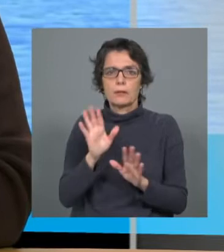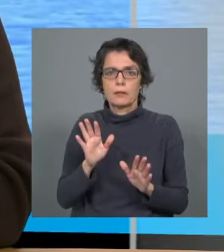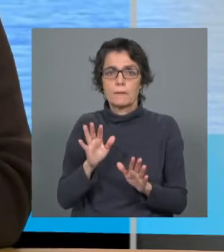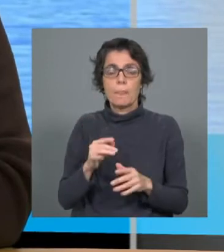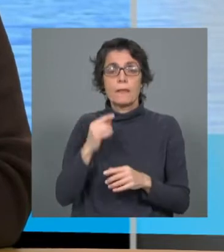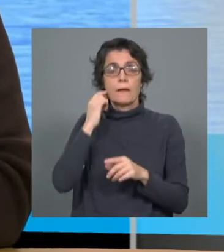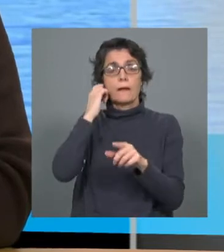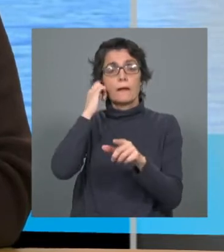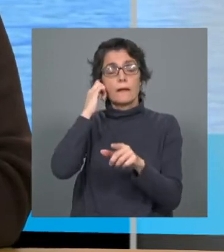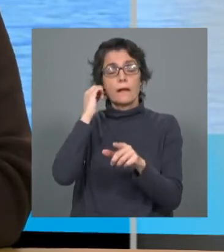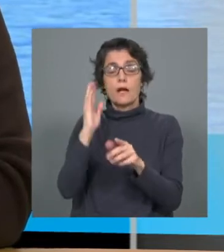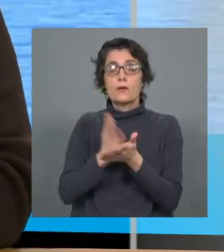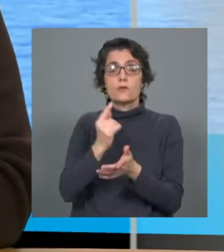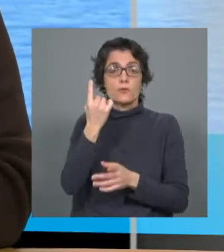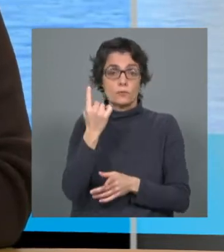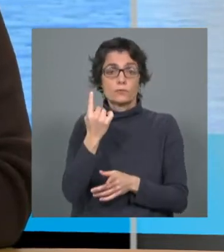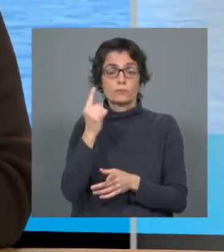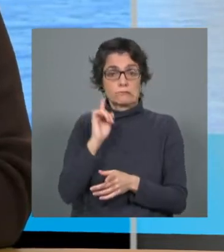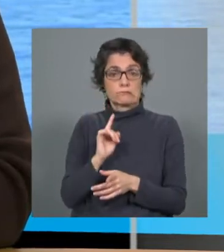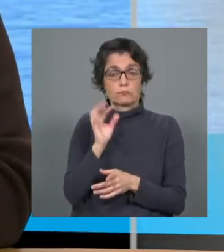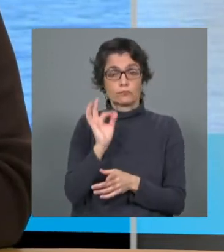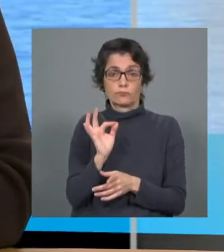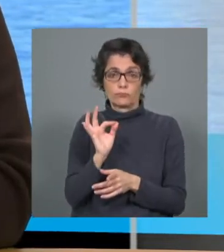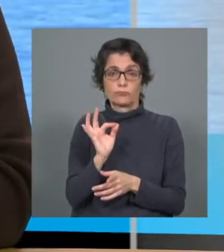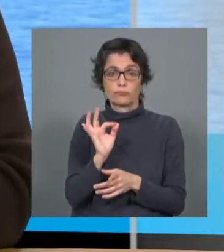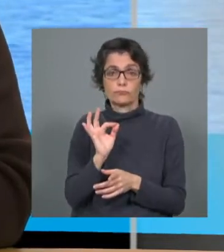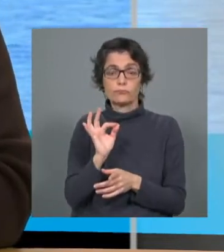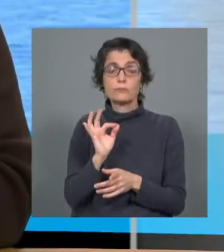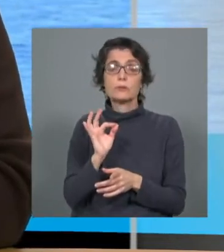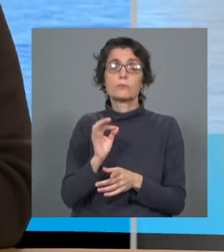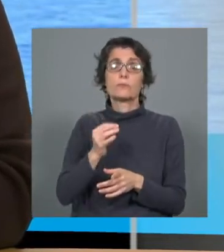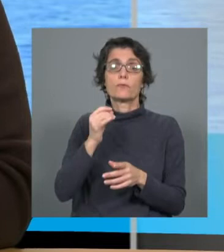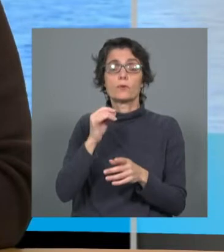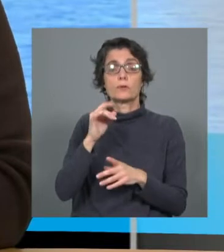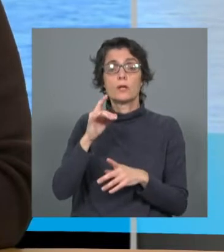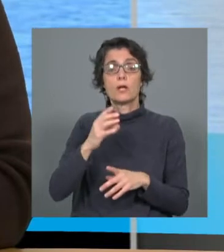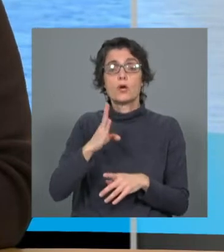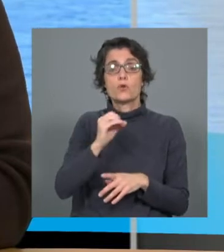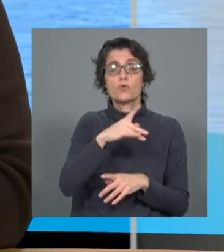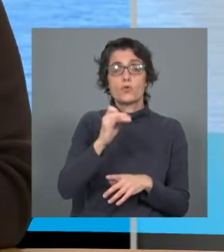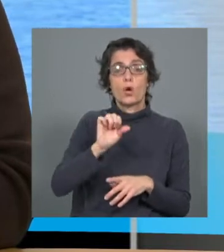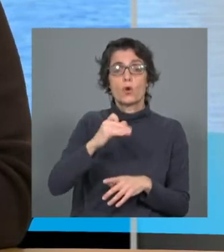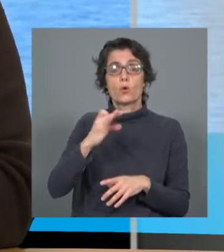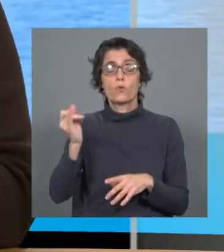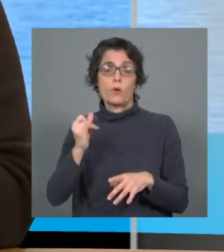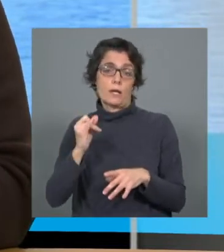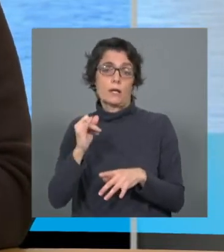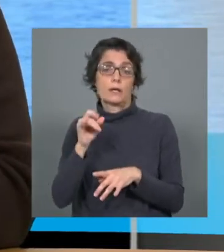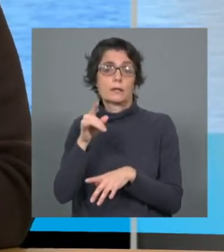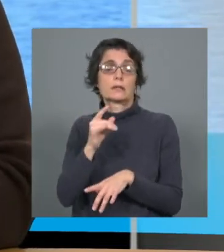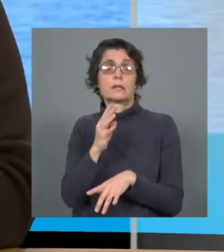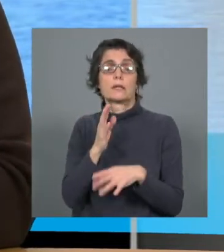foi realmente dada foi pelo professor João Gouveia, que é o coordenador dos cuidados intensivos e que